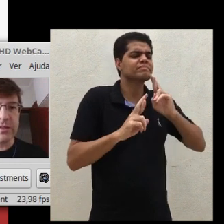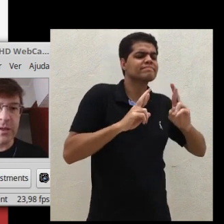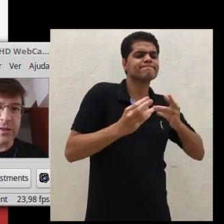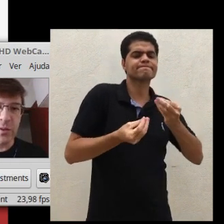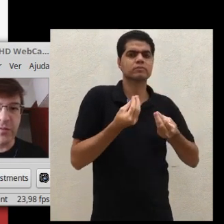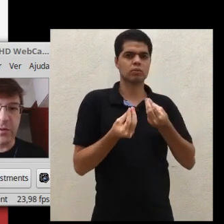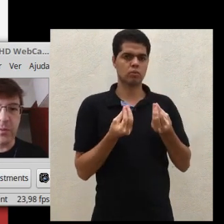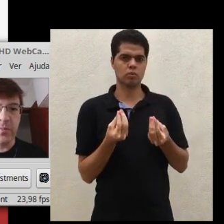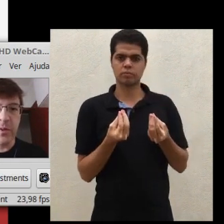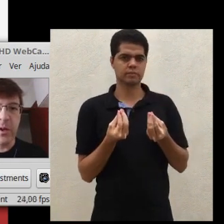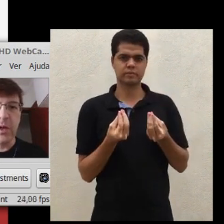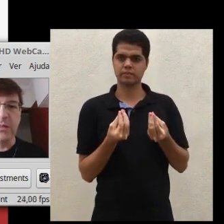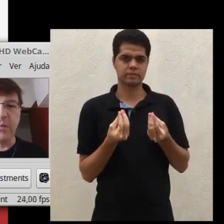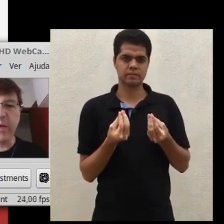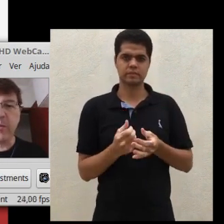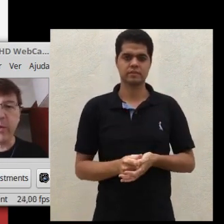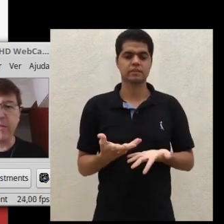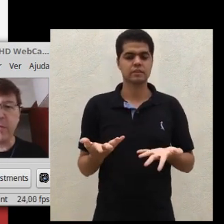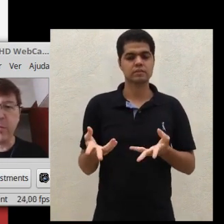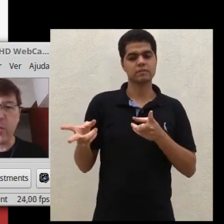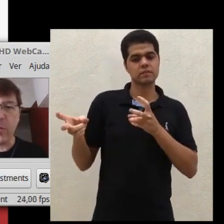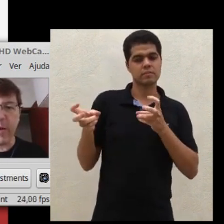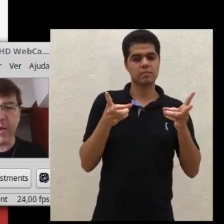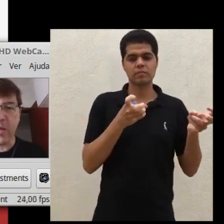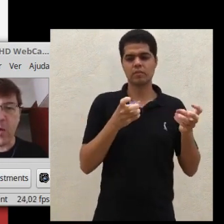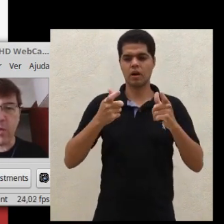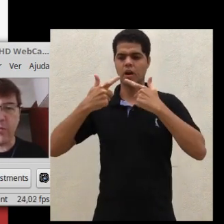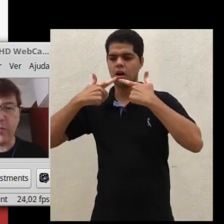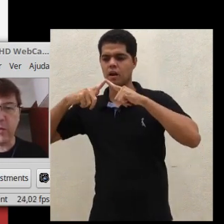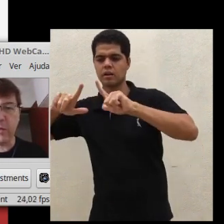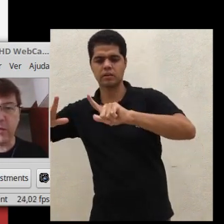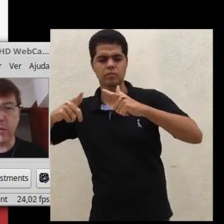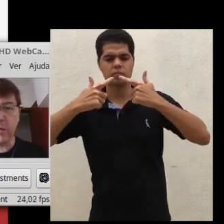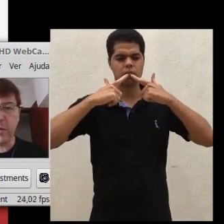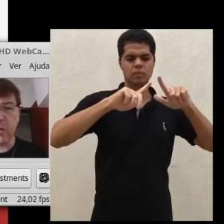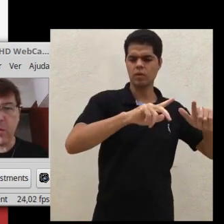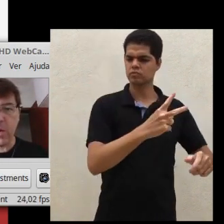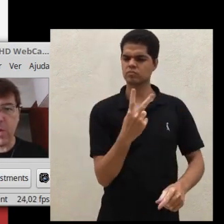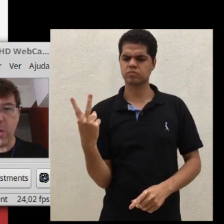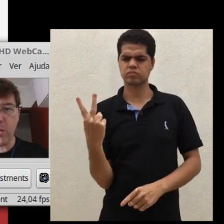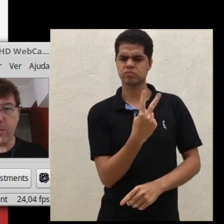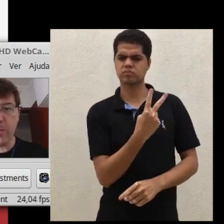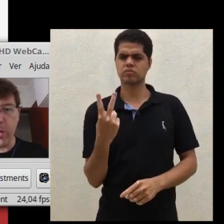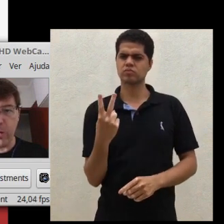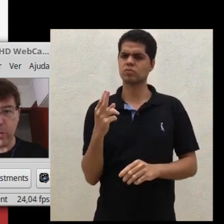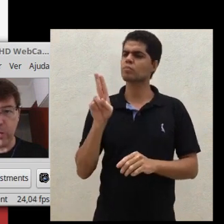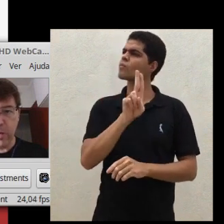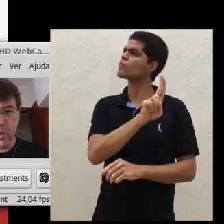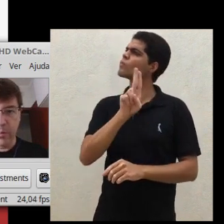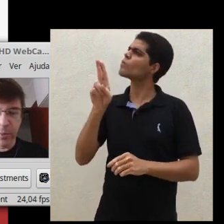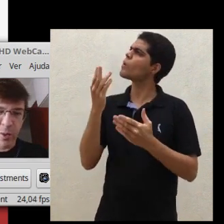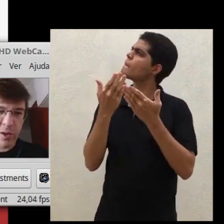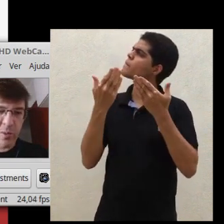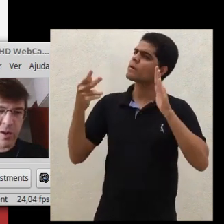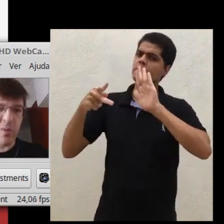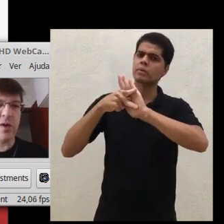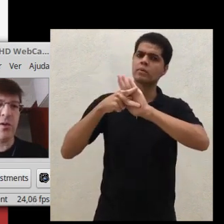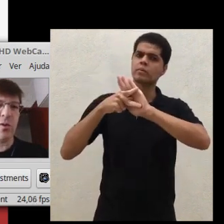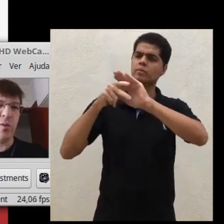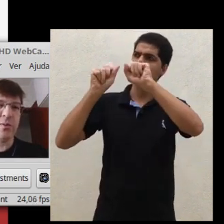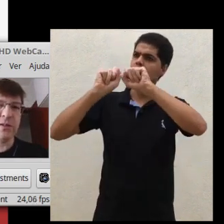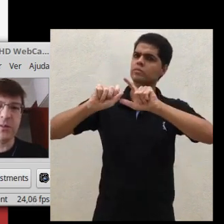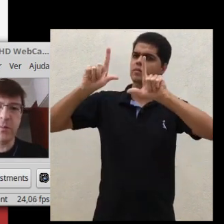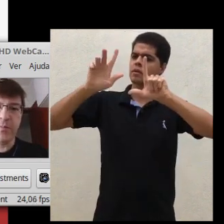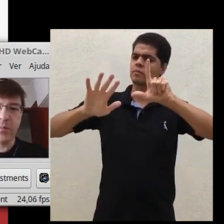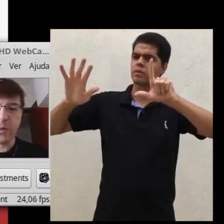aquilo tem que ser resolvido. Você pega, por exemplo, compara a linguagem Fortran com a linguagem Prolog. Prolog é uma linguagem